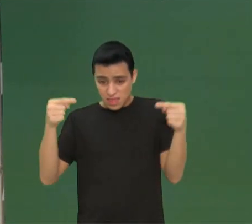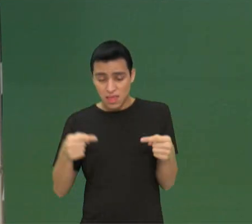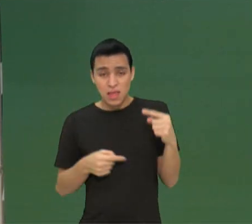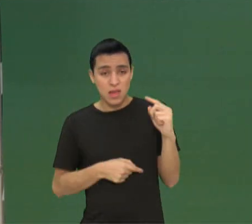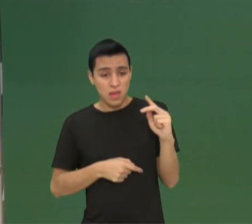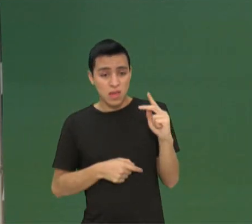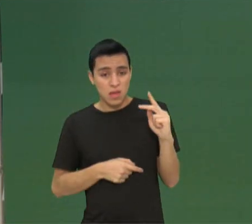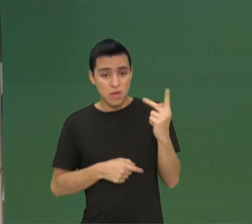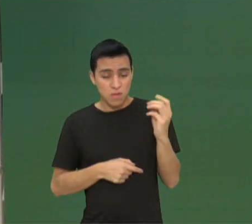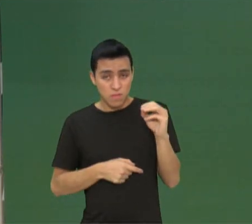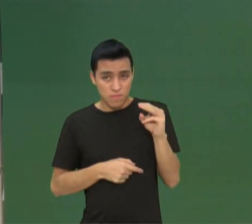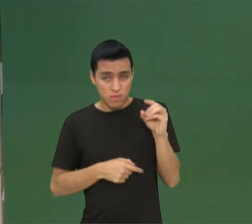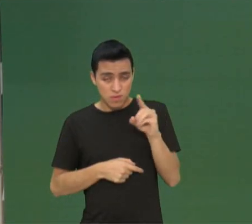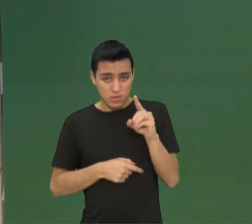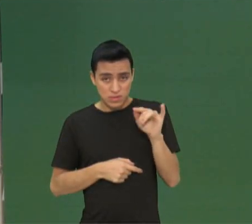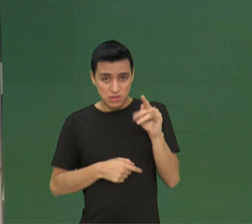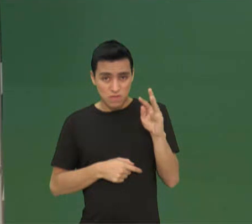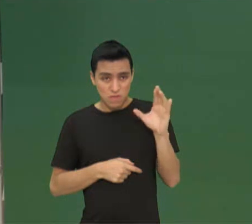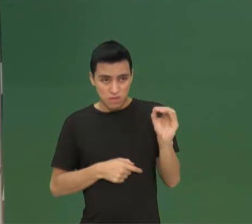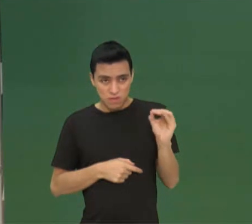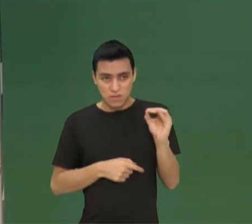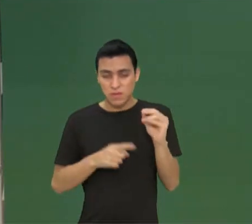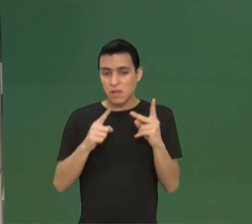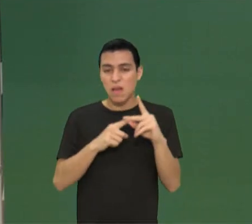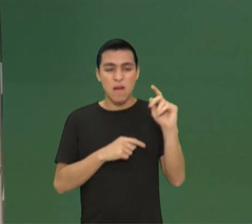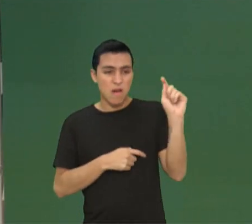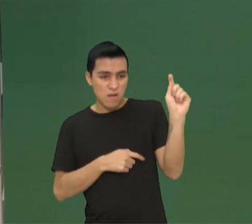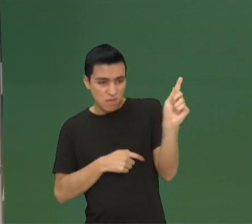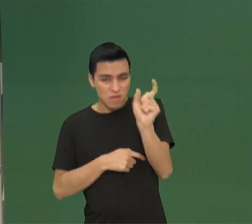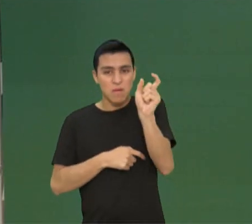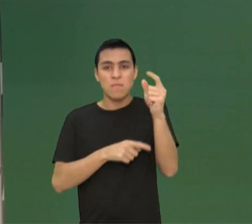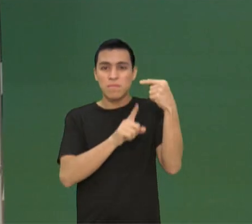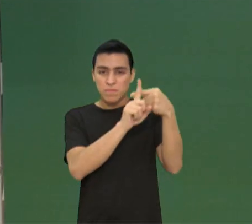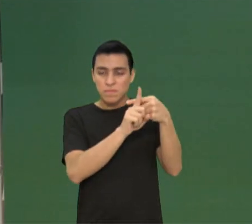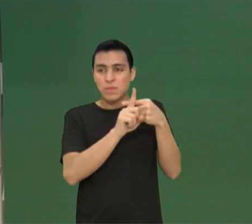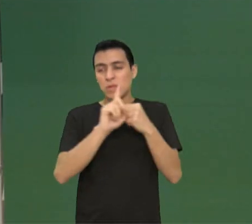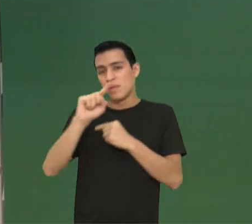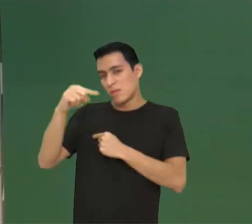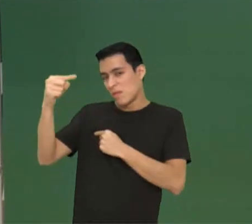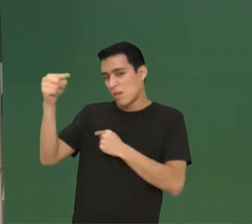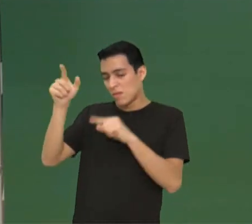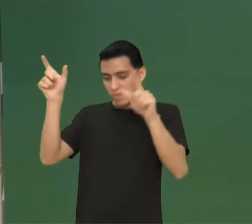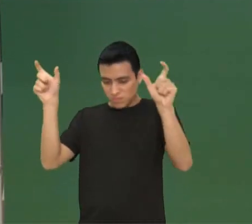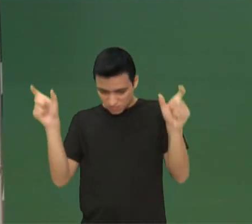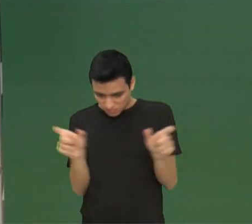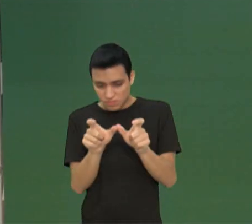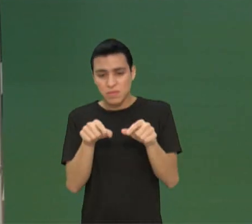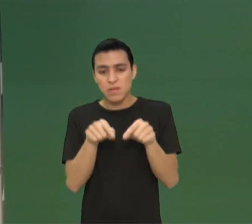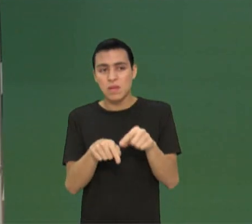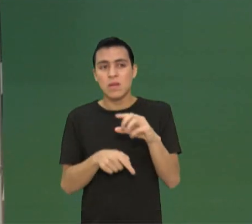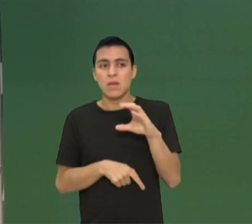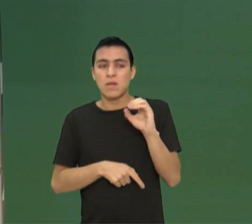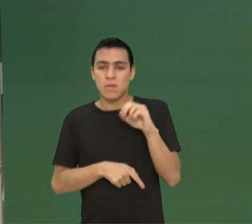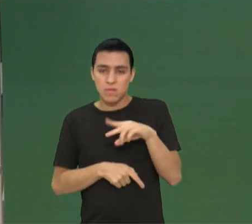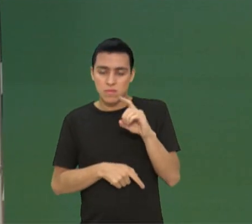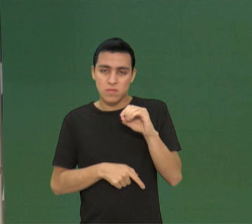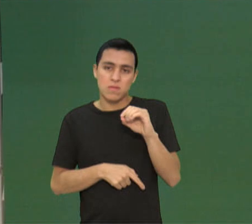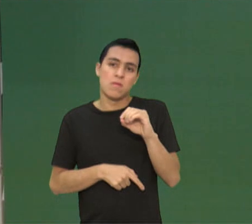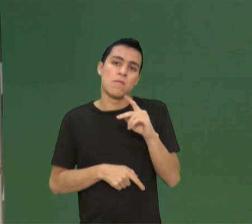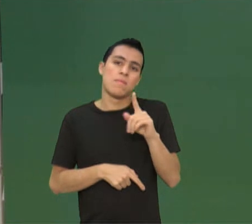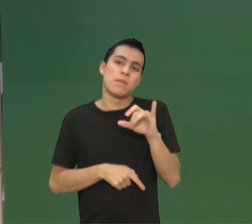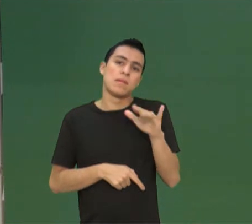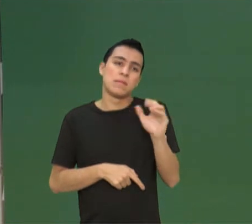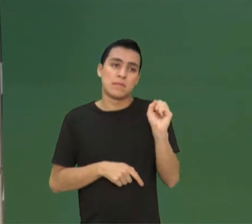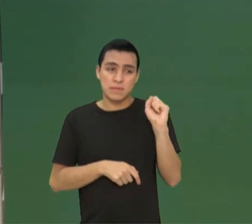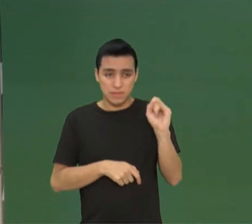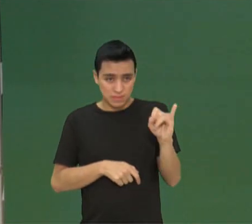anticorpos anti-B. Então, eu não posso receber nada que tenha B. O sangue B, gente, ele tem antígeno